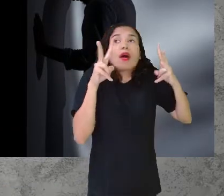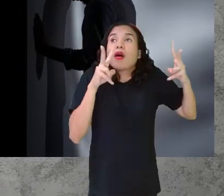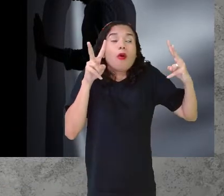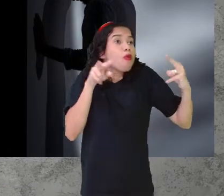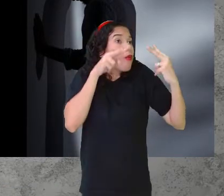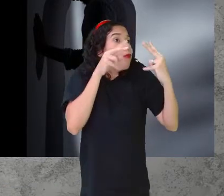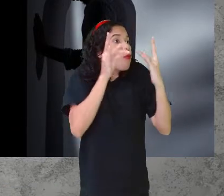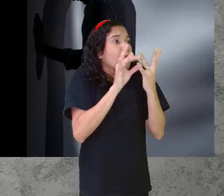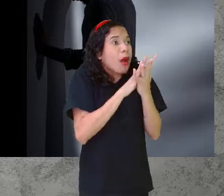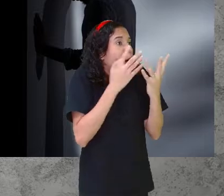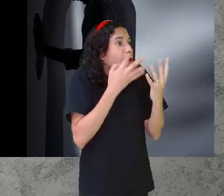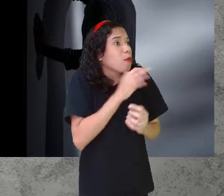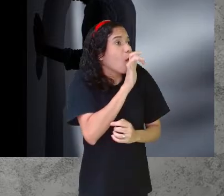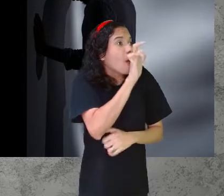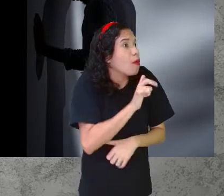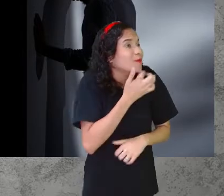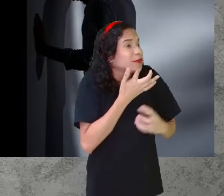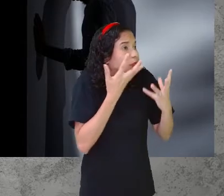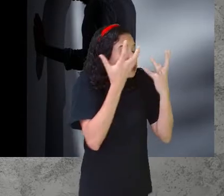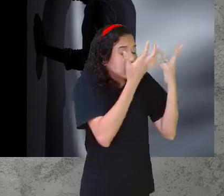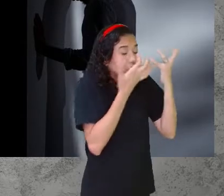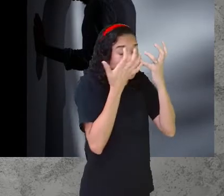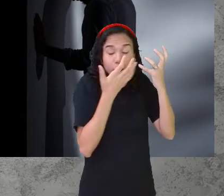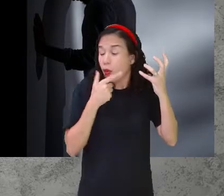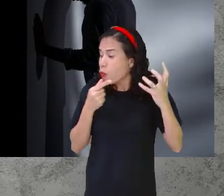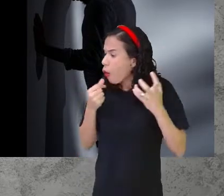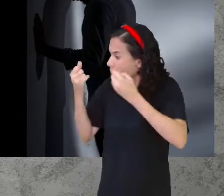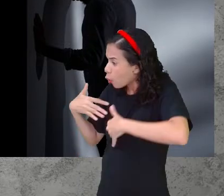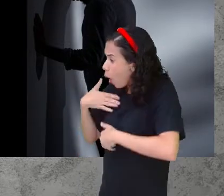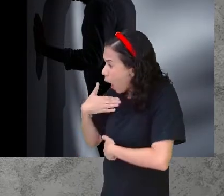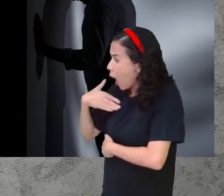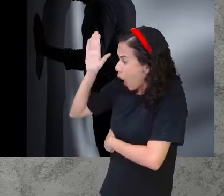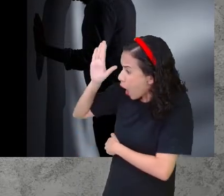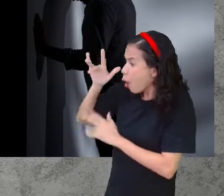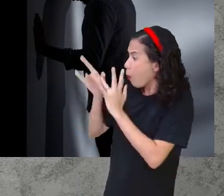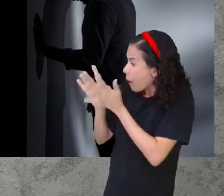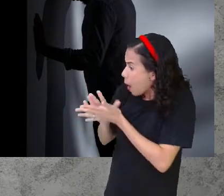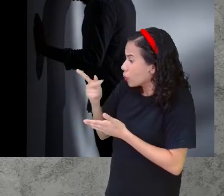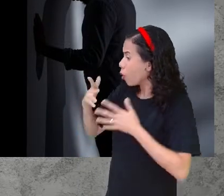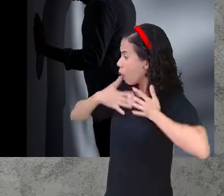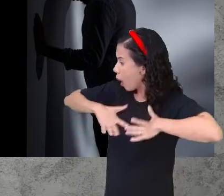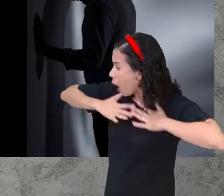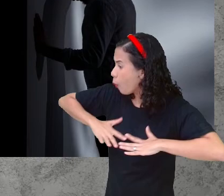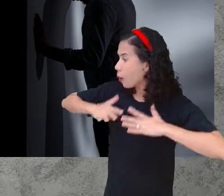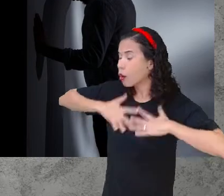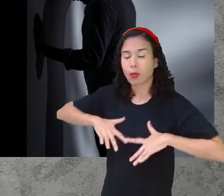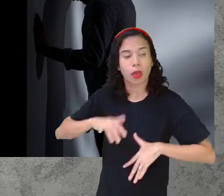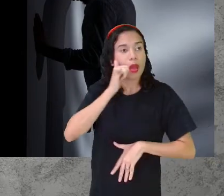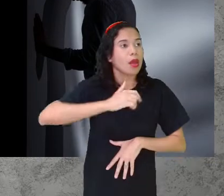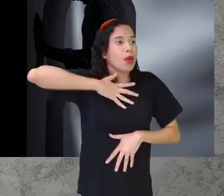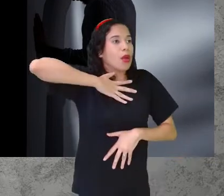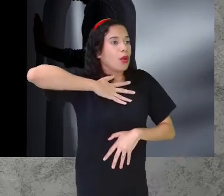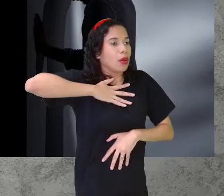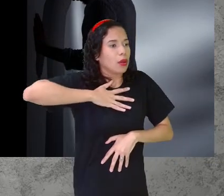marido, sem reconhecer. Mas aí ele falou: Alicia, sou eu, Jordão, se acalme. E ela foi